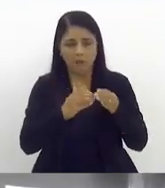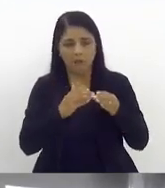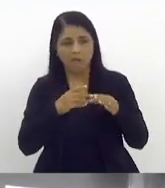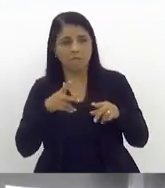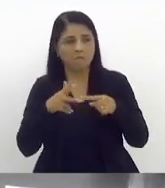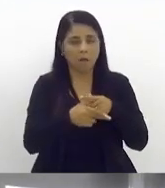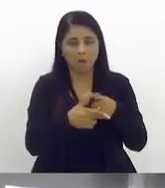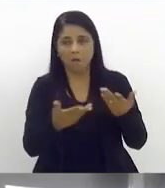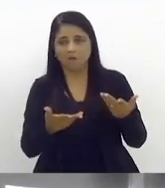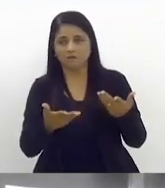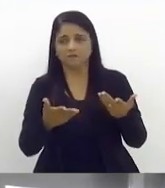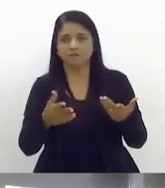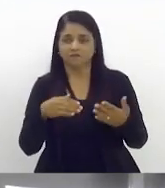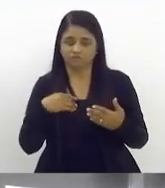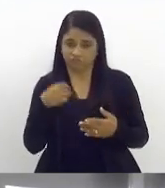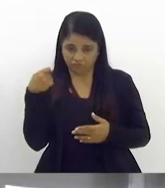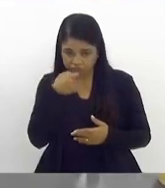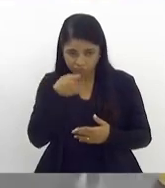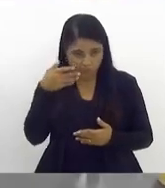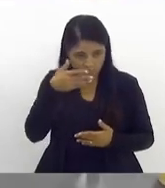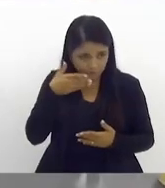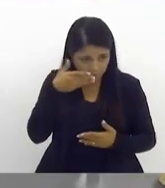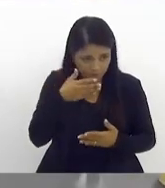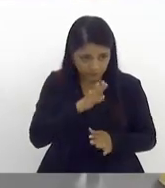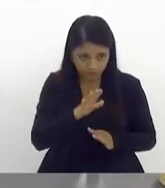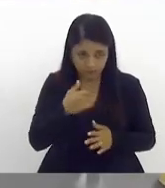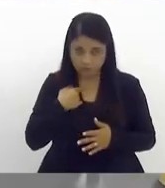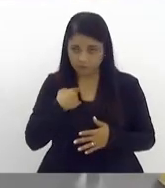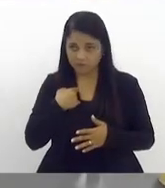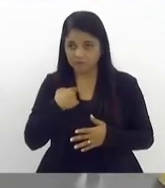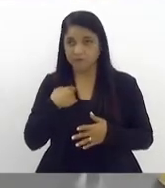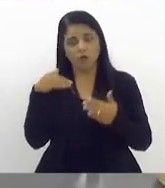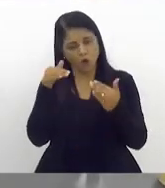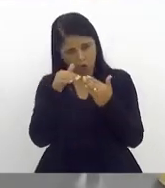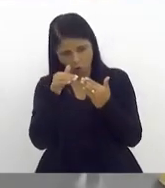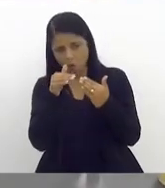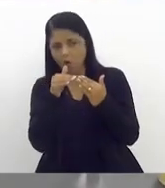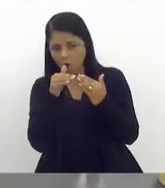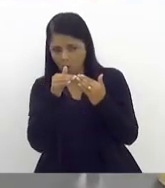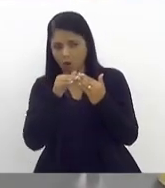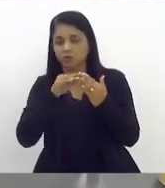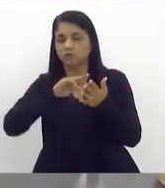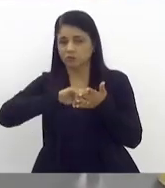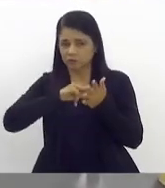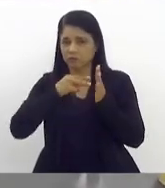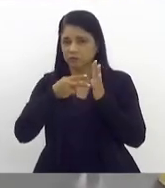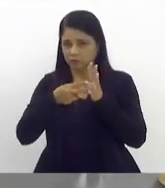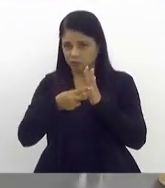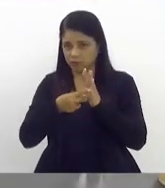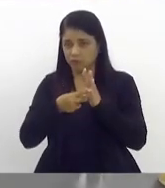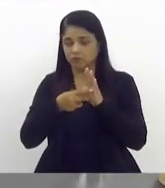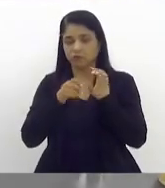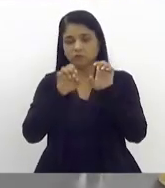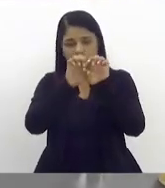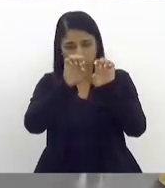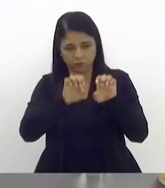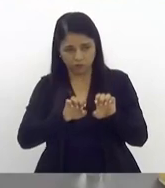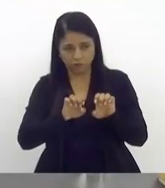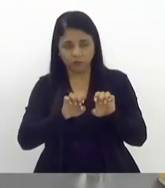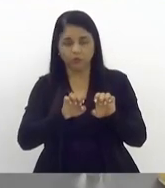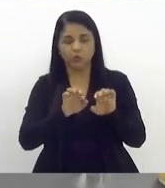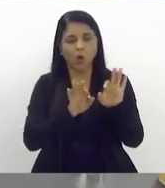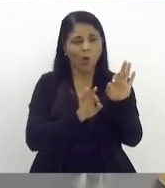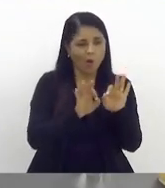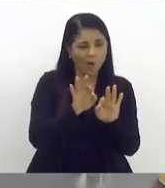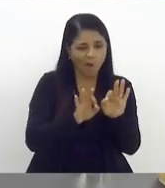Me permite uma parte? Claro. Na verdade, não é... Eu concordo com Vossa Excelência no sentido, sim, de ampliar a estrutura, isso é